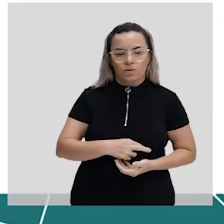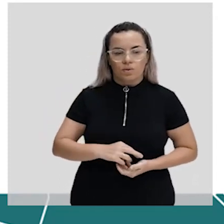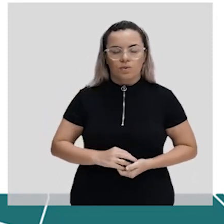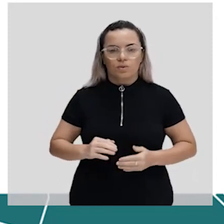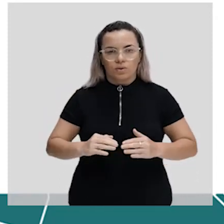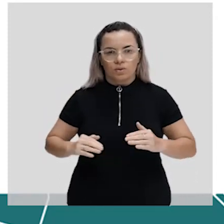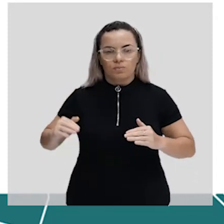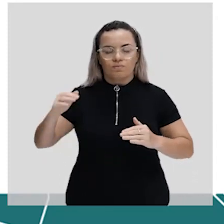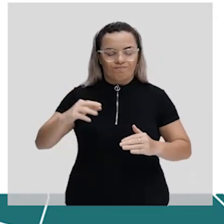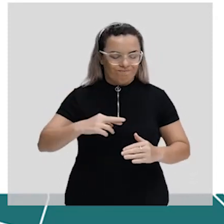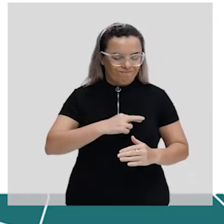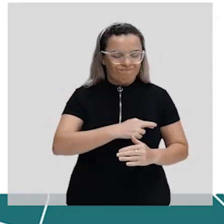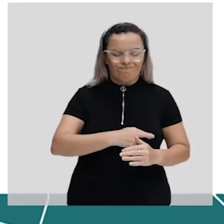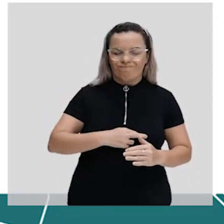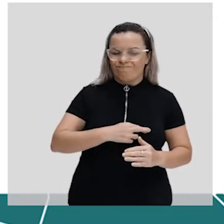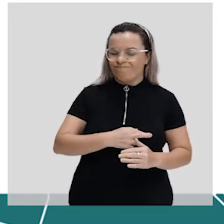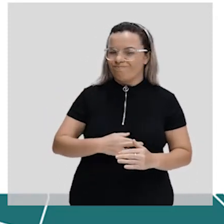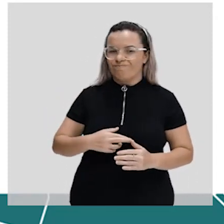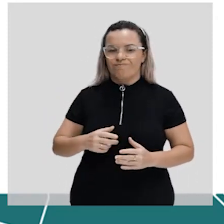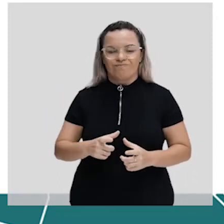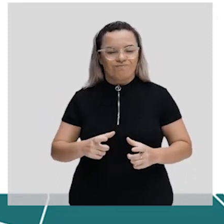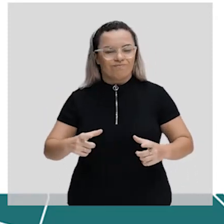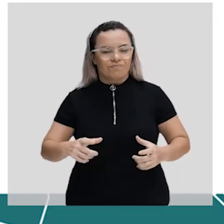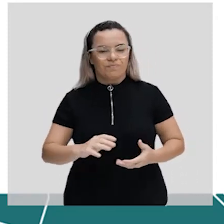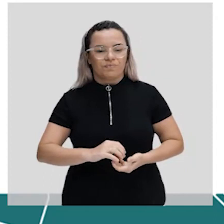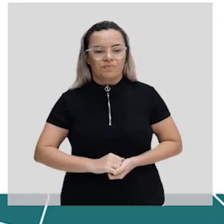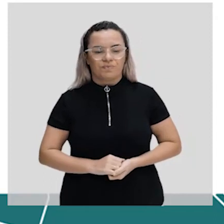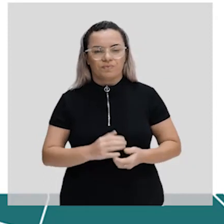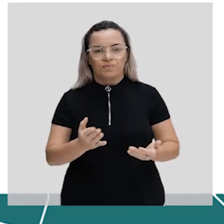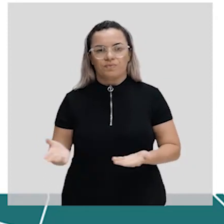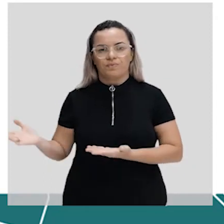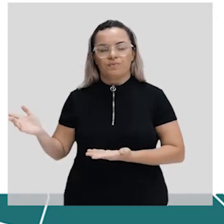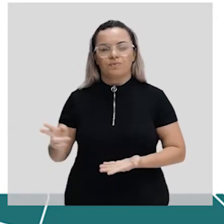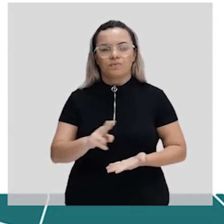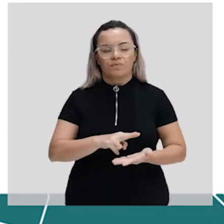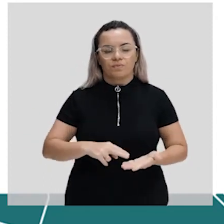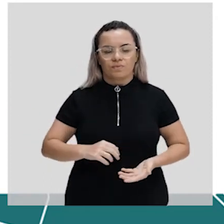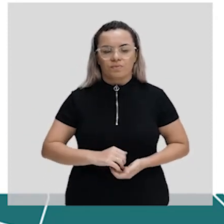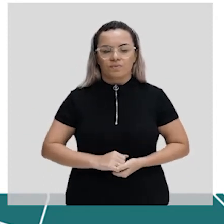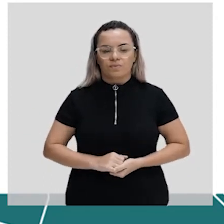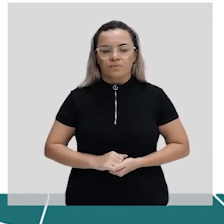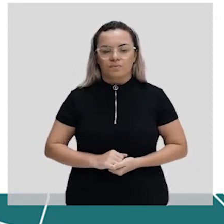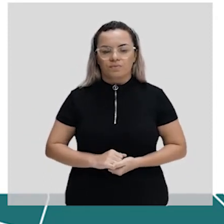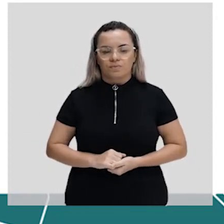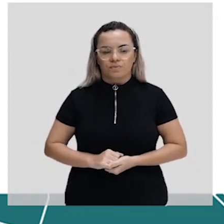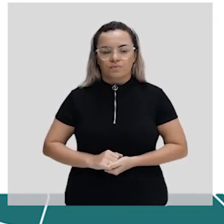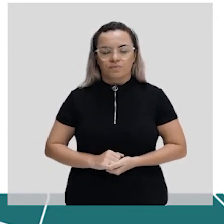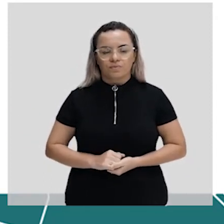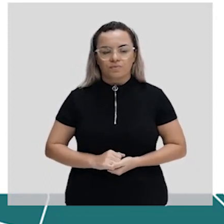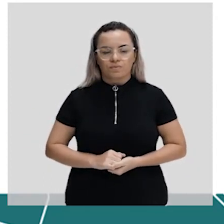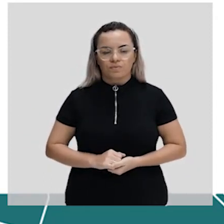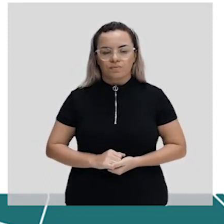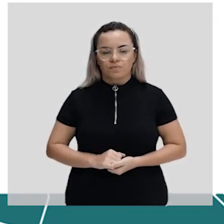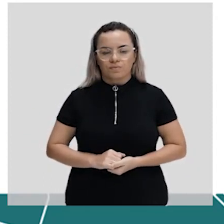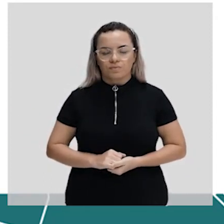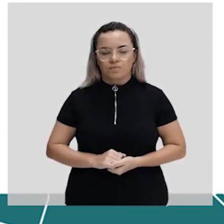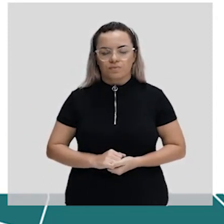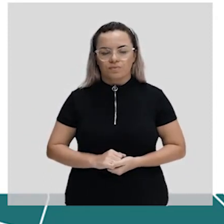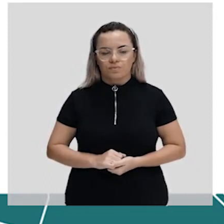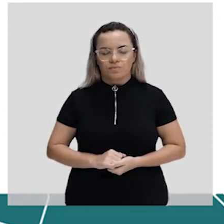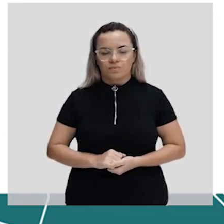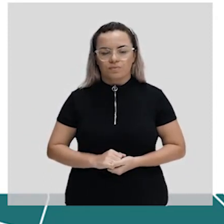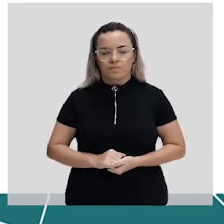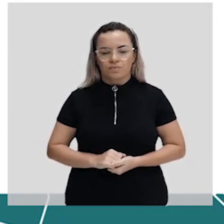Ah, toda alma num cárcere anda presa, soluçando nas trevas entre as grades,